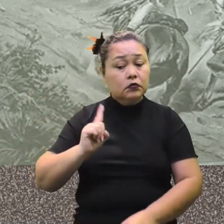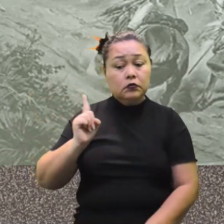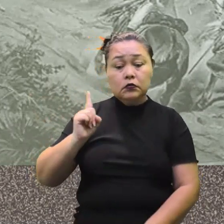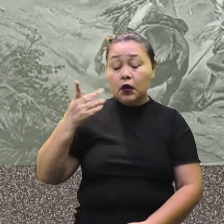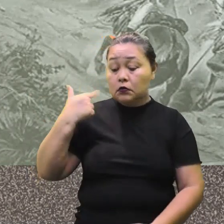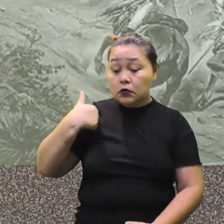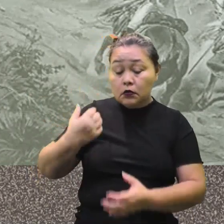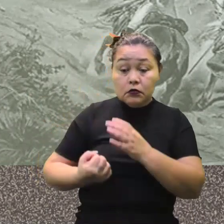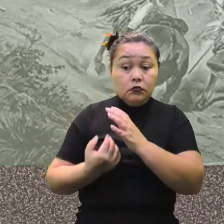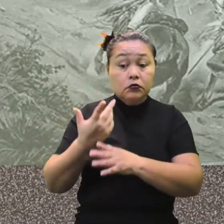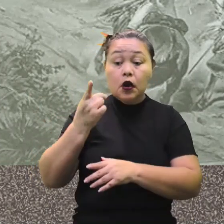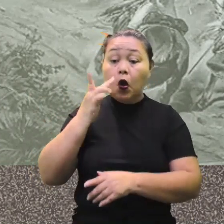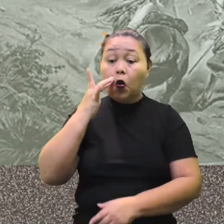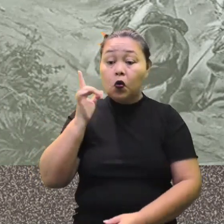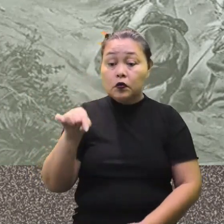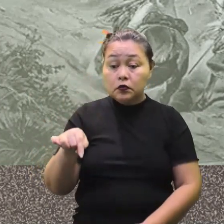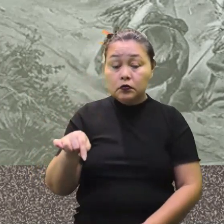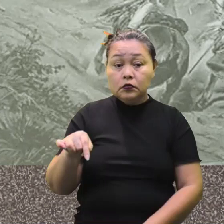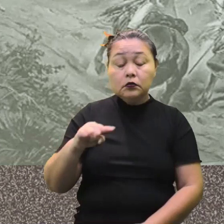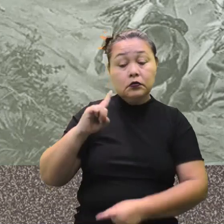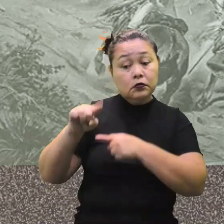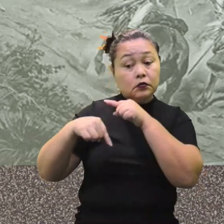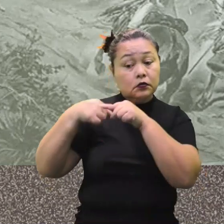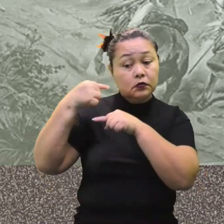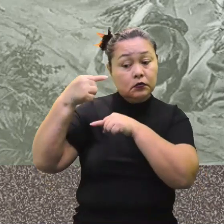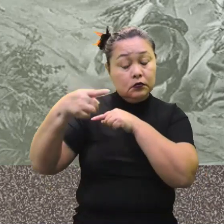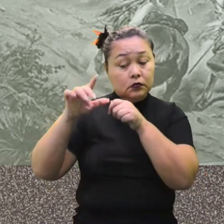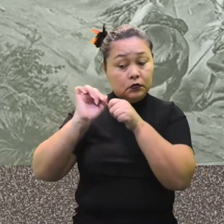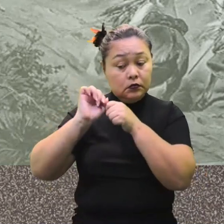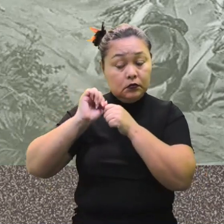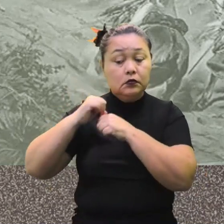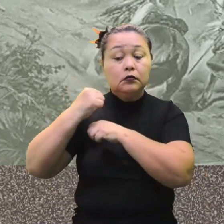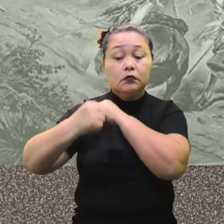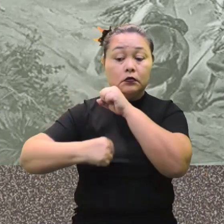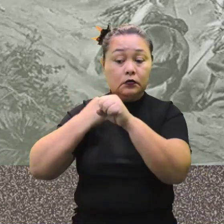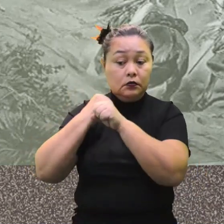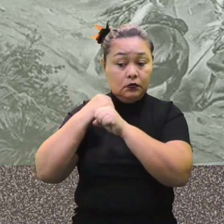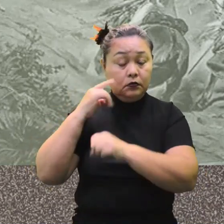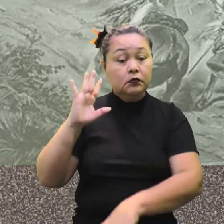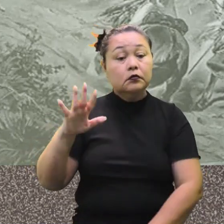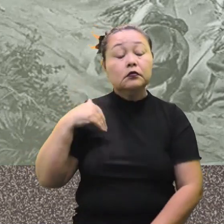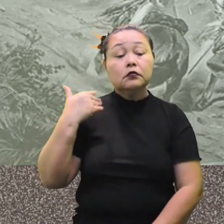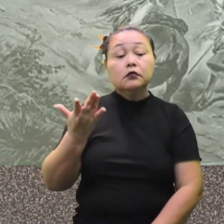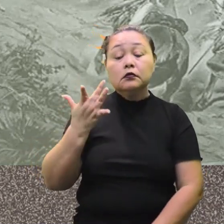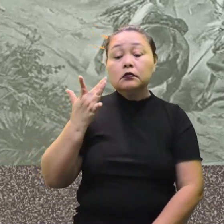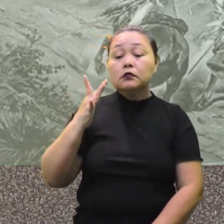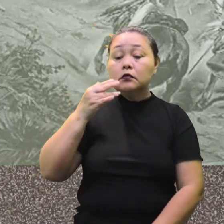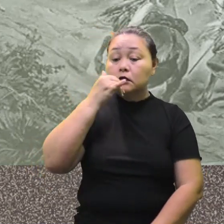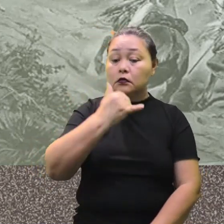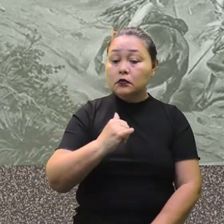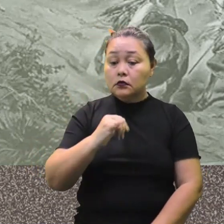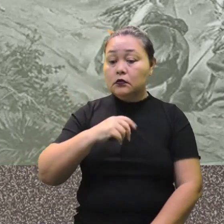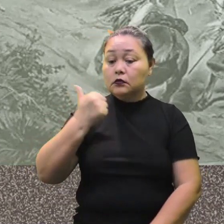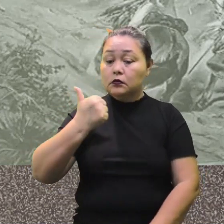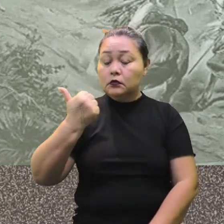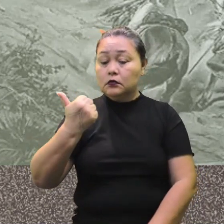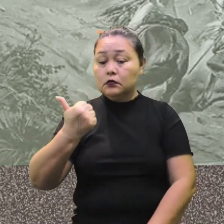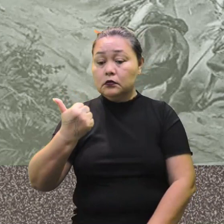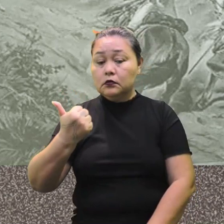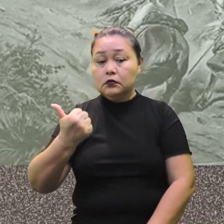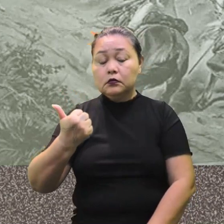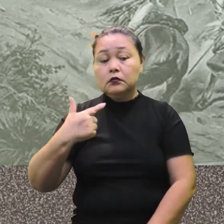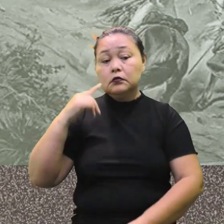não vai brotar mais ouro ali. Só daqui a milhões de anos. A energia, ela pode ser primária, aquela